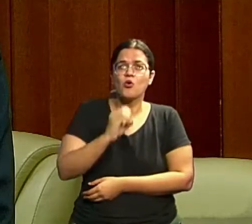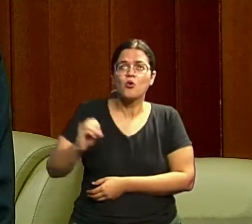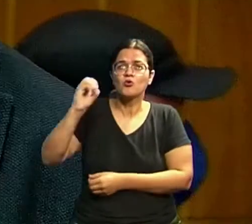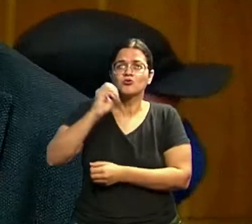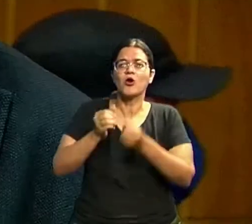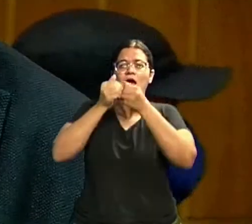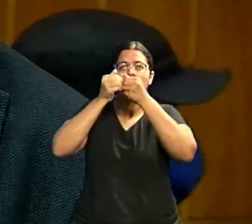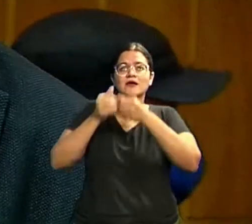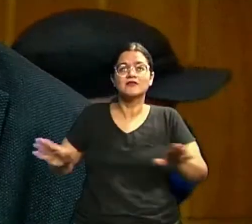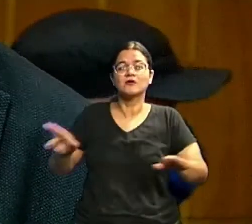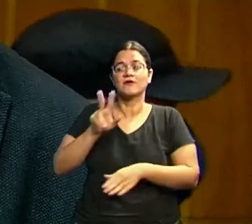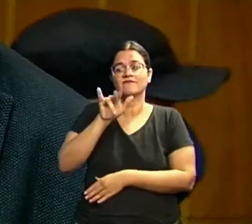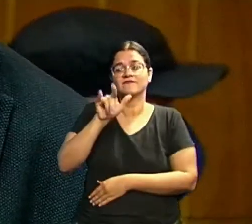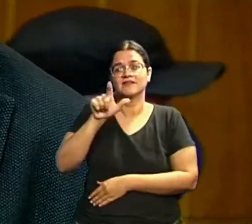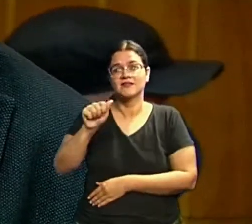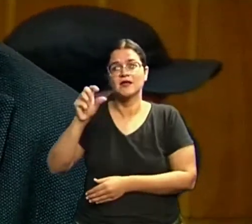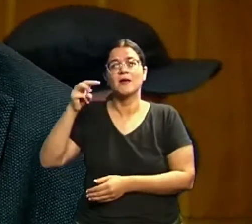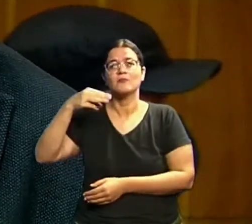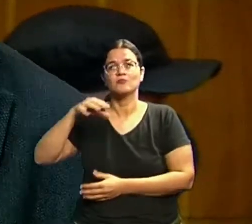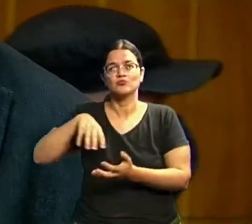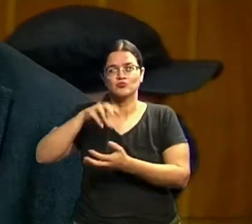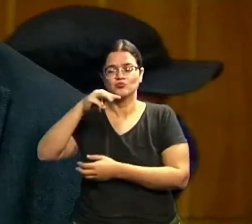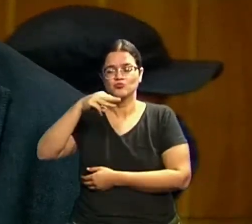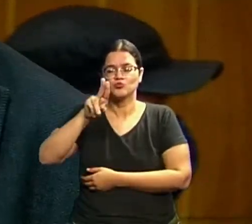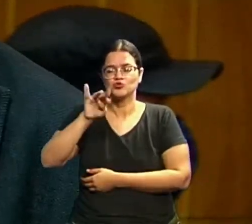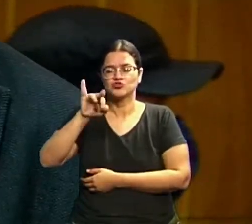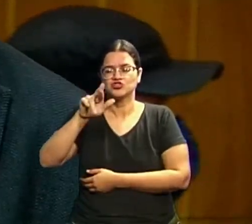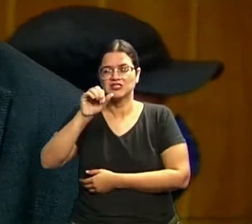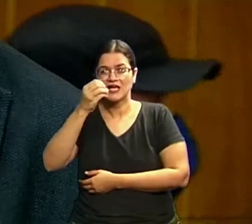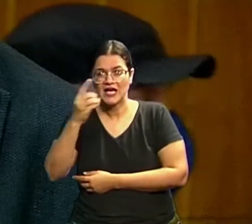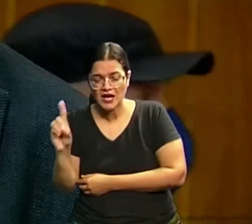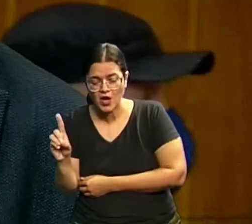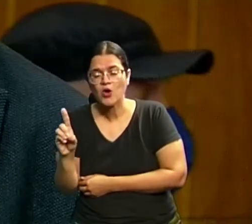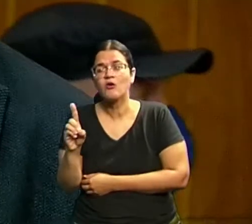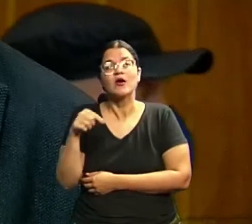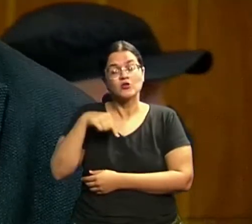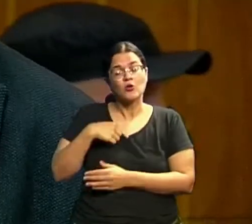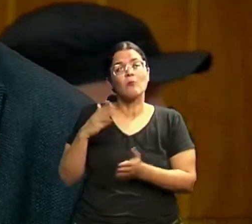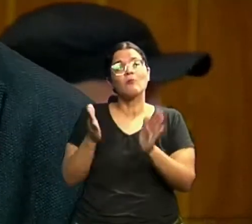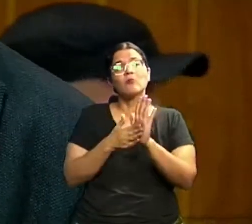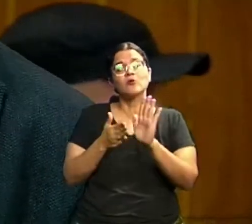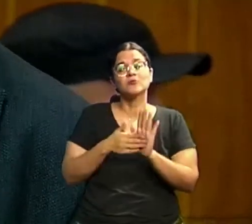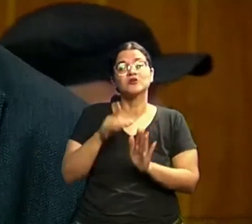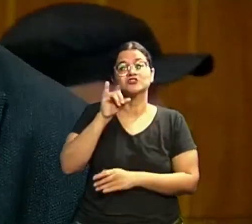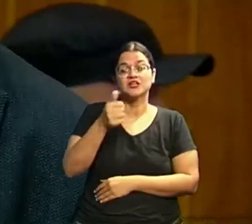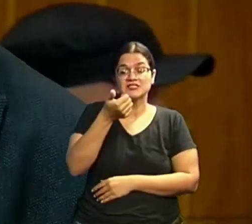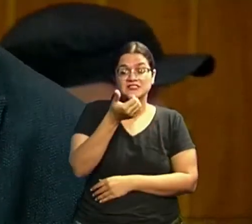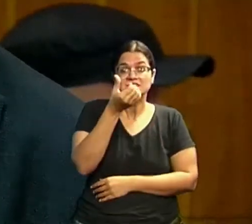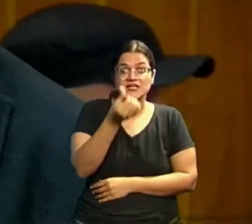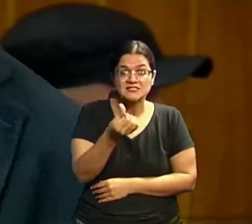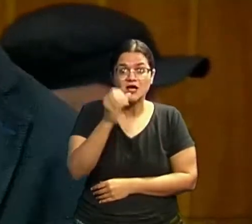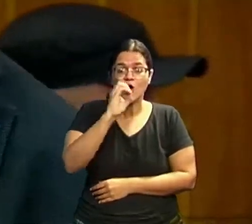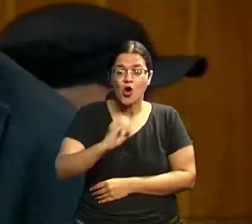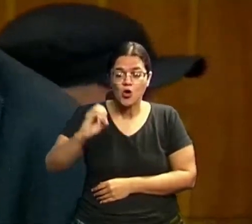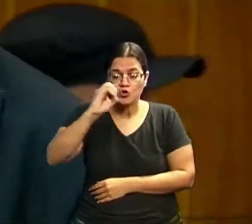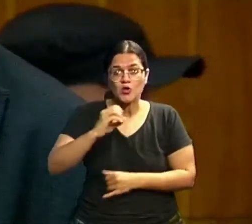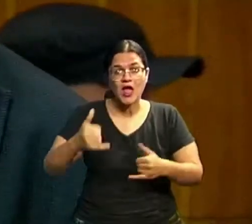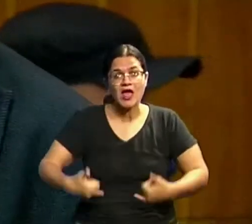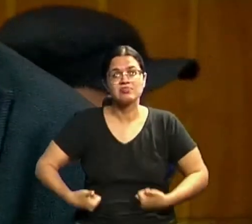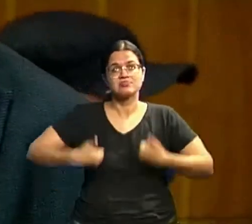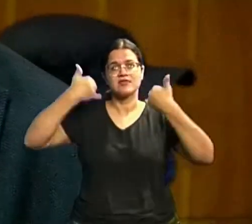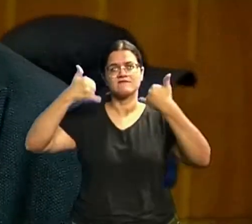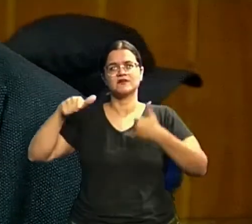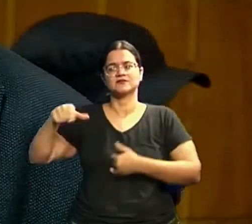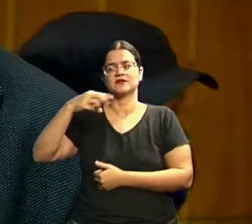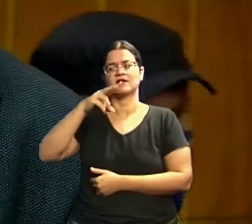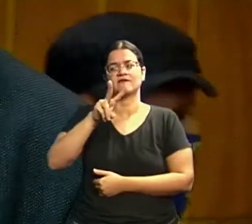da Vila Mutirão. Então nós estamos aqui propondo o dia 16 de outubro, o dia de aniversário da Vila Mutirão, em homenagem ao